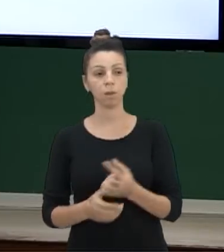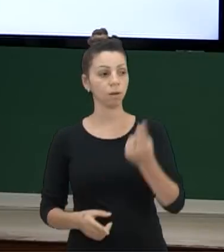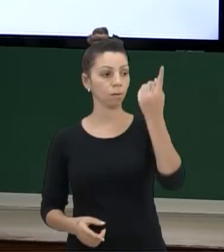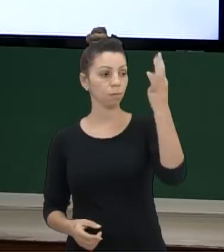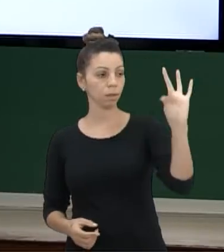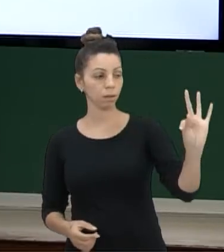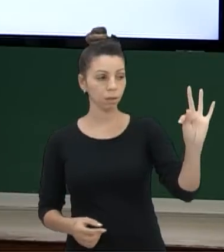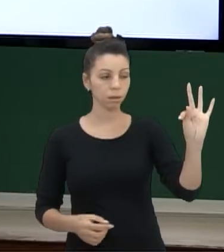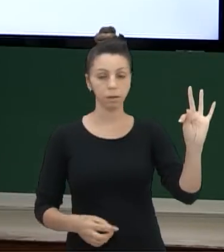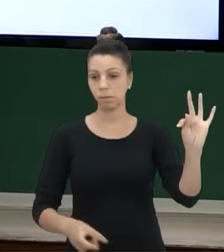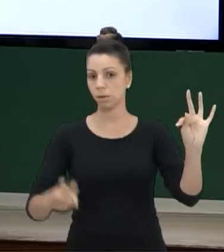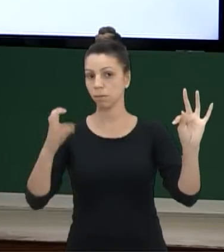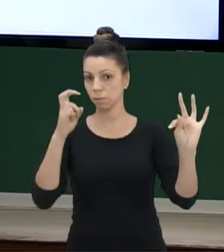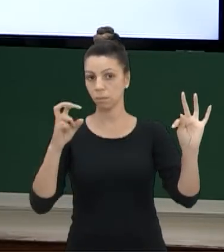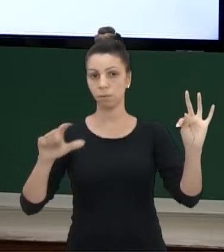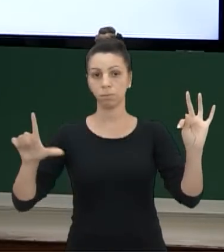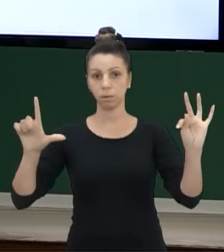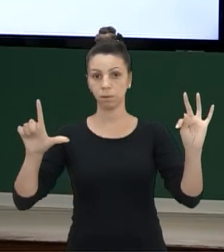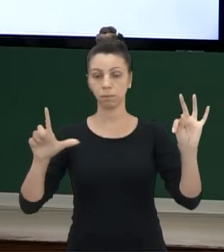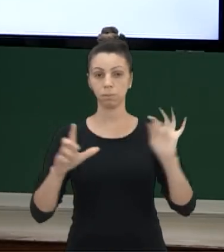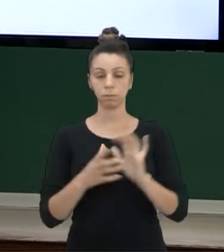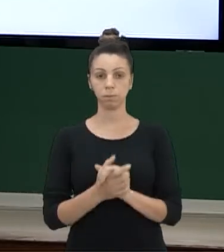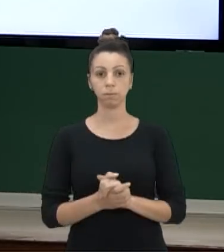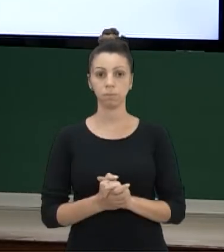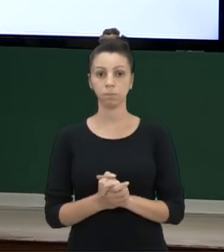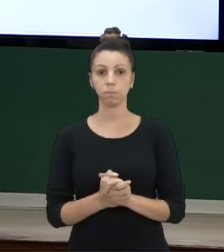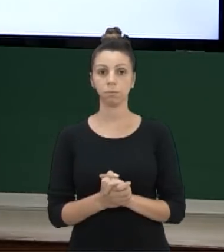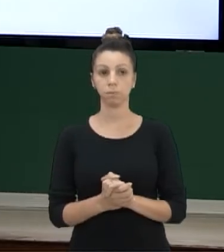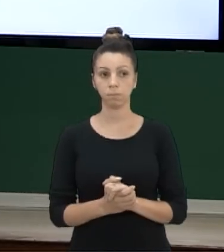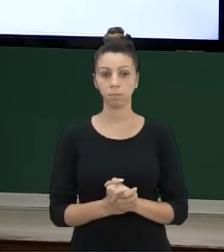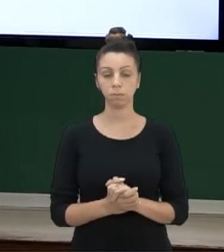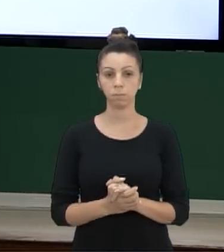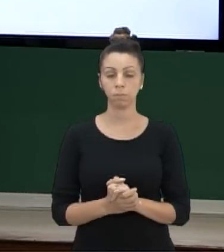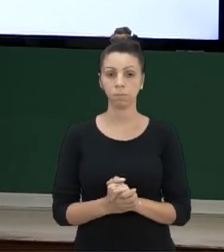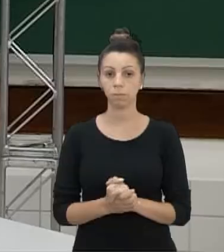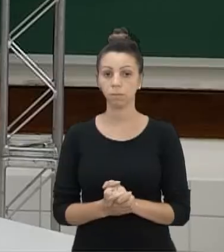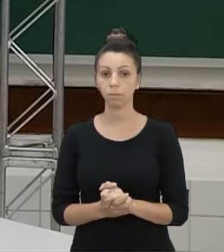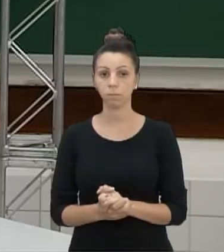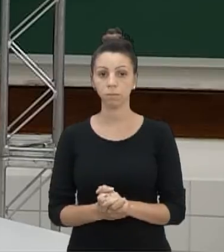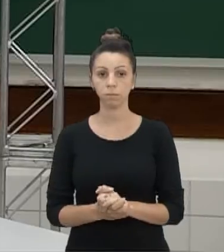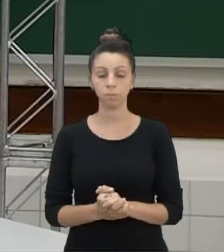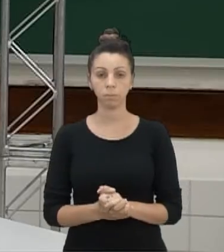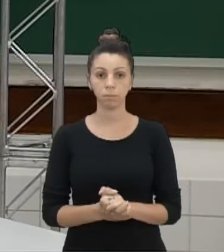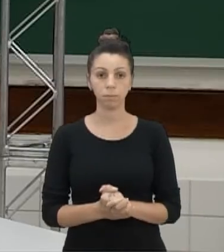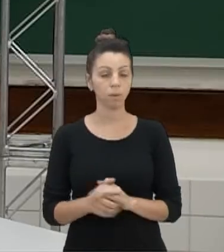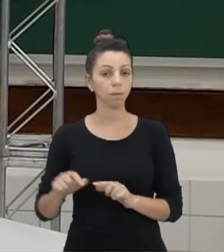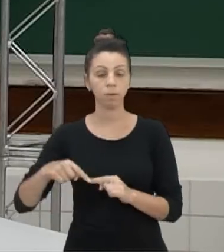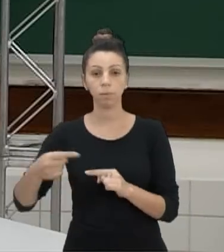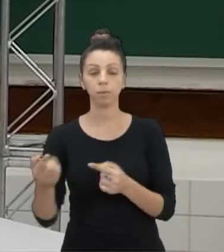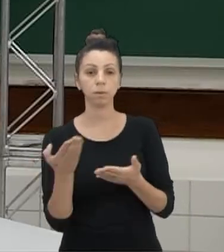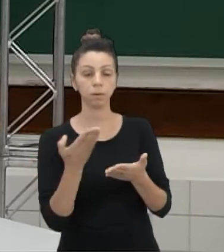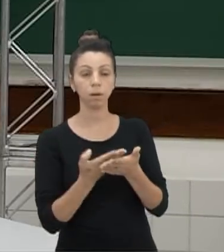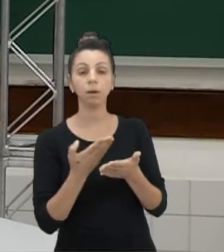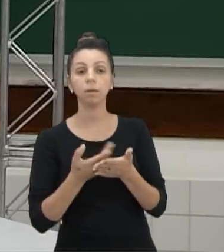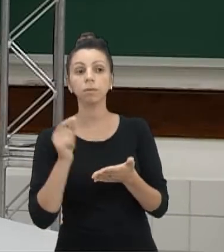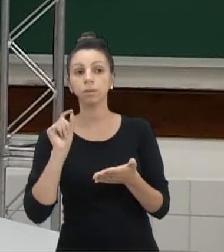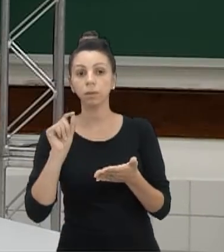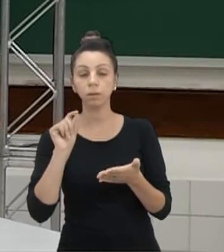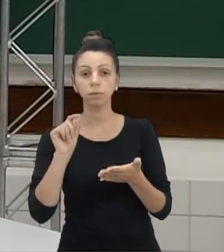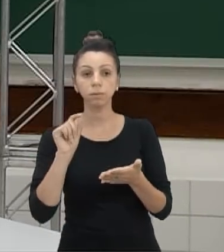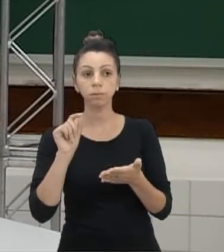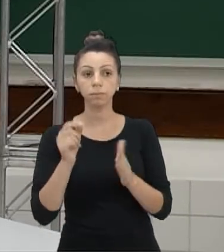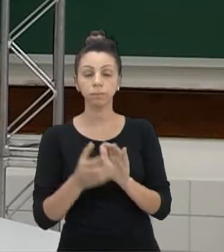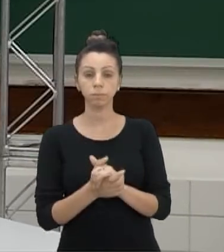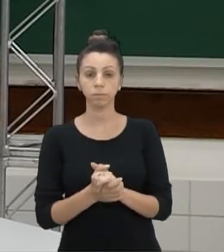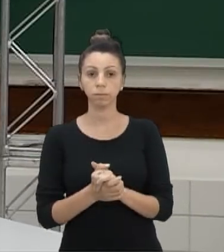para cada 5 litros. O que a gente vai trabalhar agora na nossa próxima aula? Na próxima aula, a gente vai